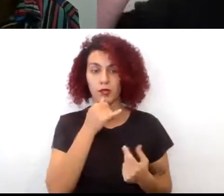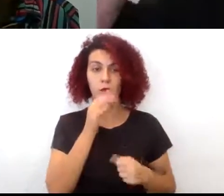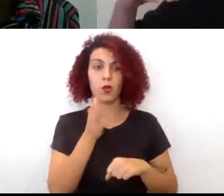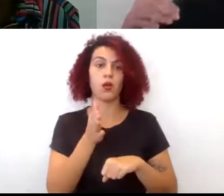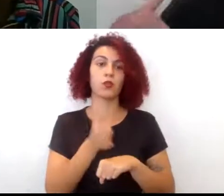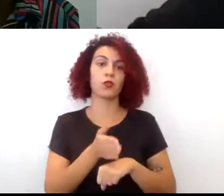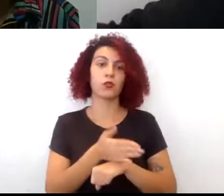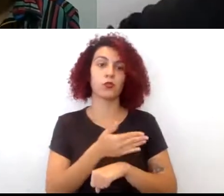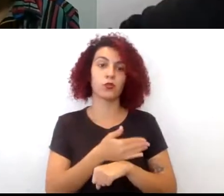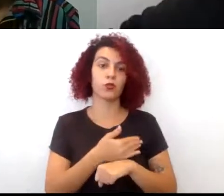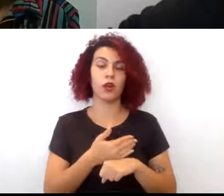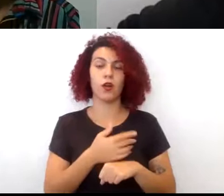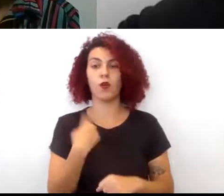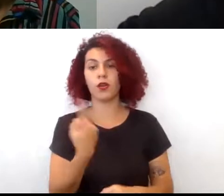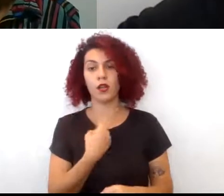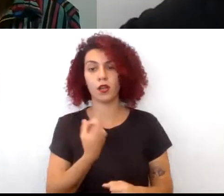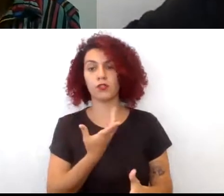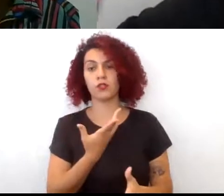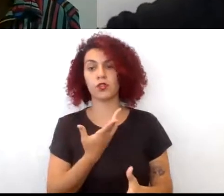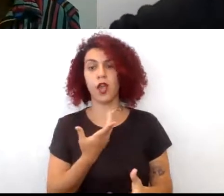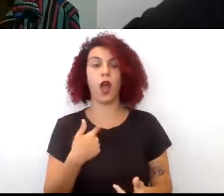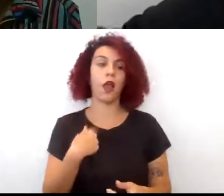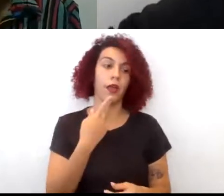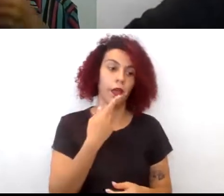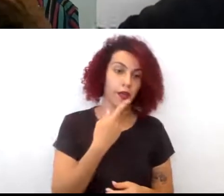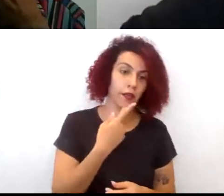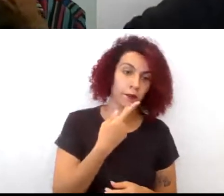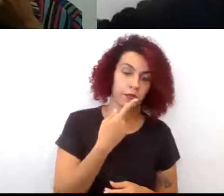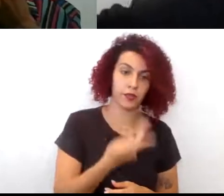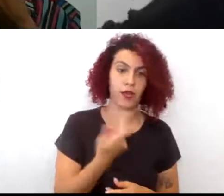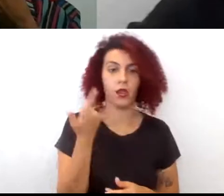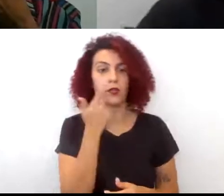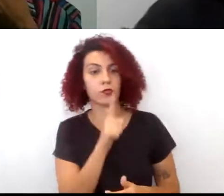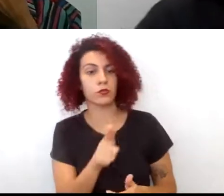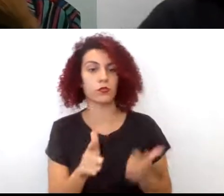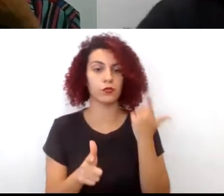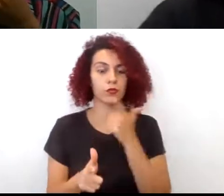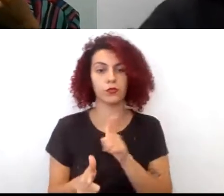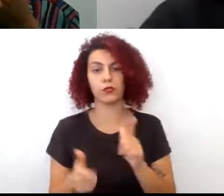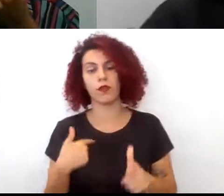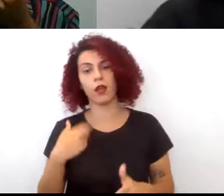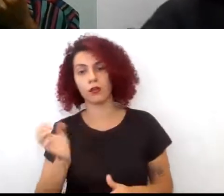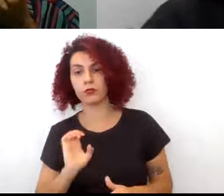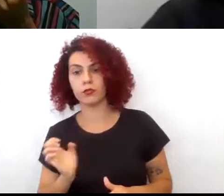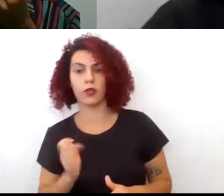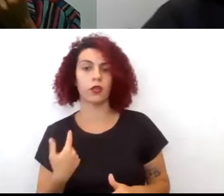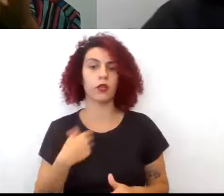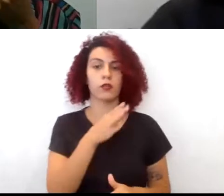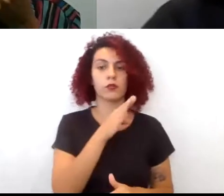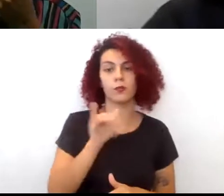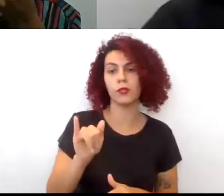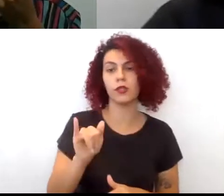inteiro né não é uma saída uma única vez na vida aí própria confirmação de armário né ela constituição